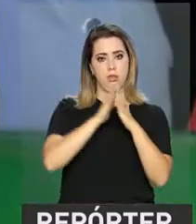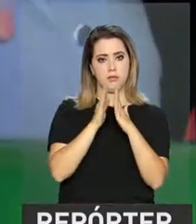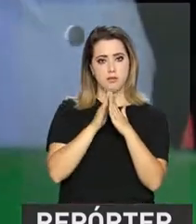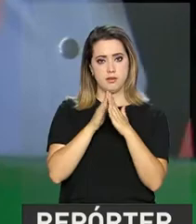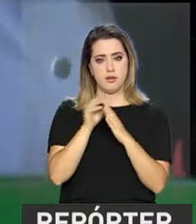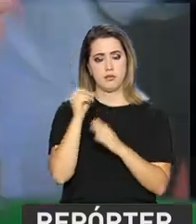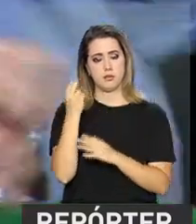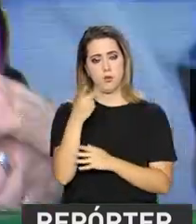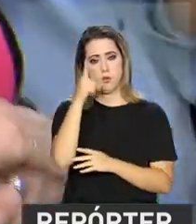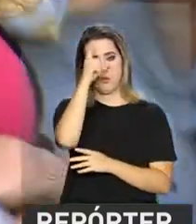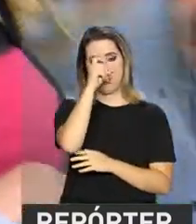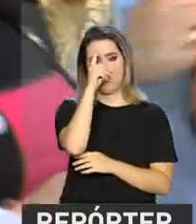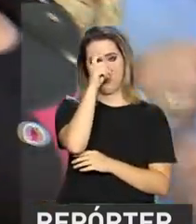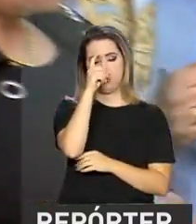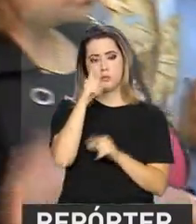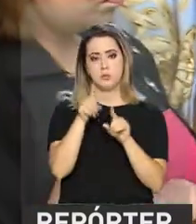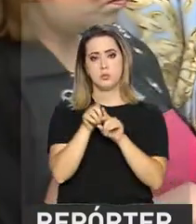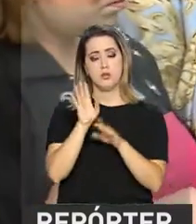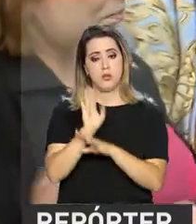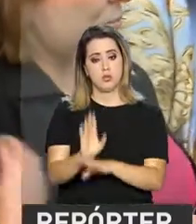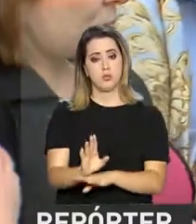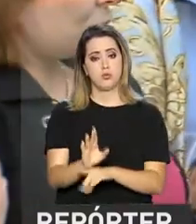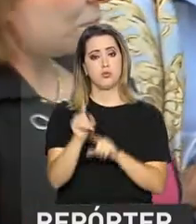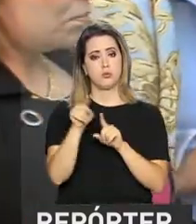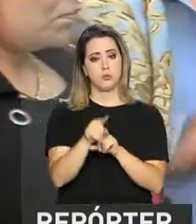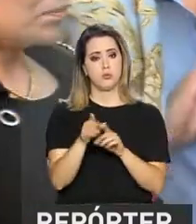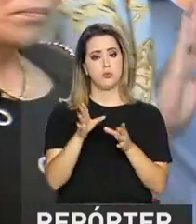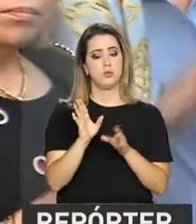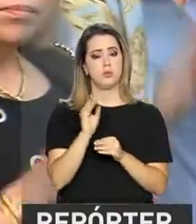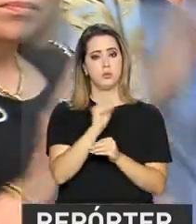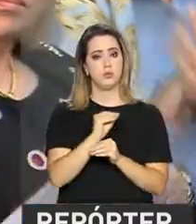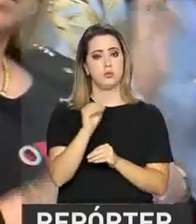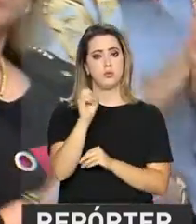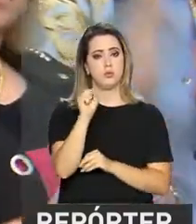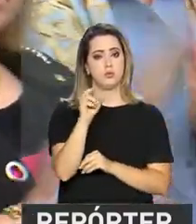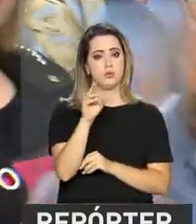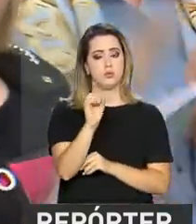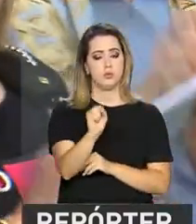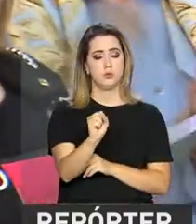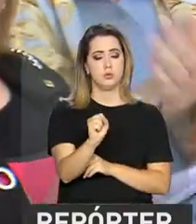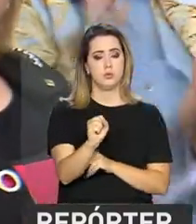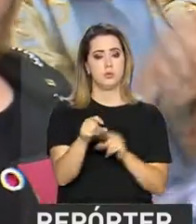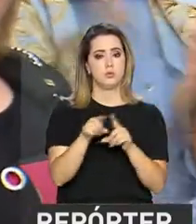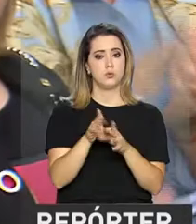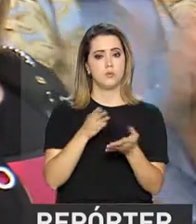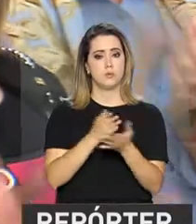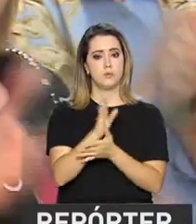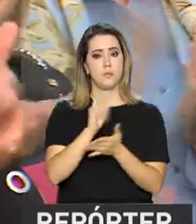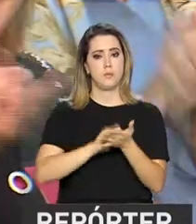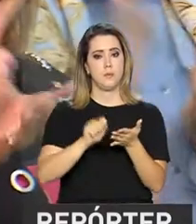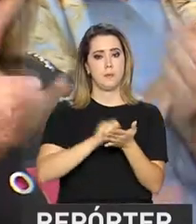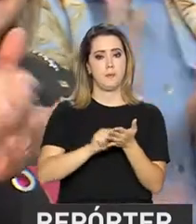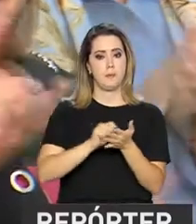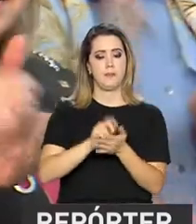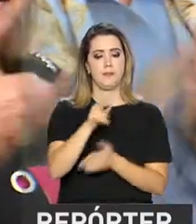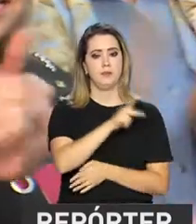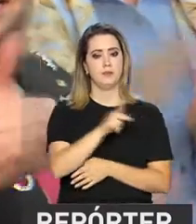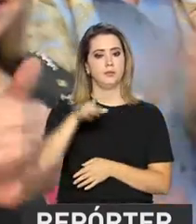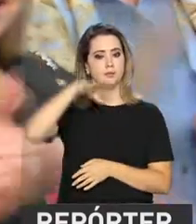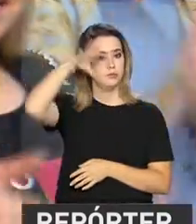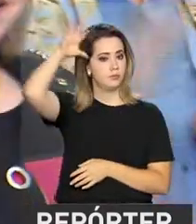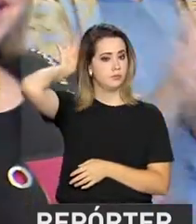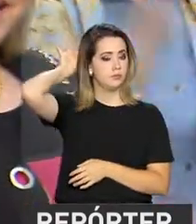sem fins lucrativos que atendem o sistema único de saúde sus foi sancionada pelo presidente da república em exercício